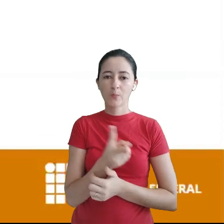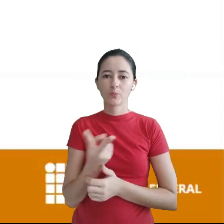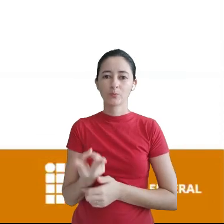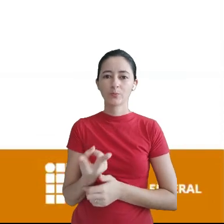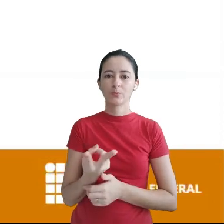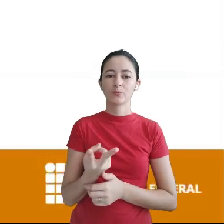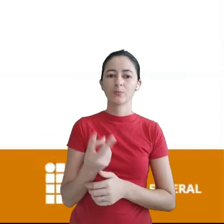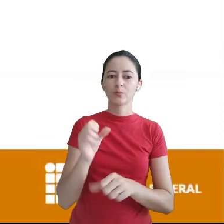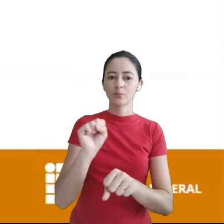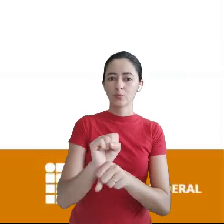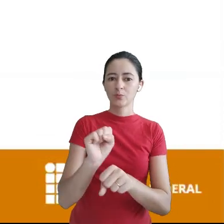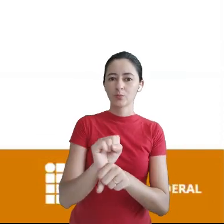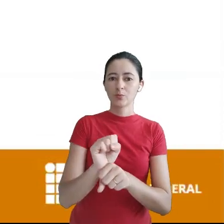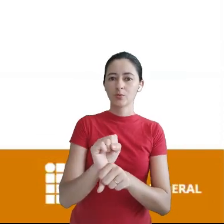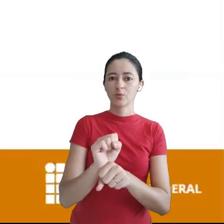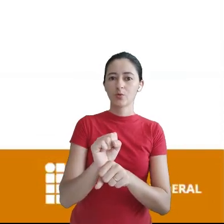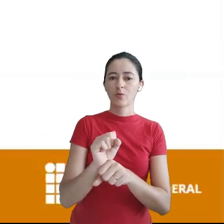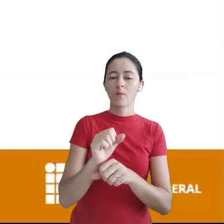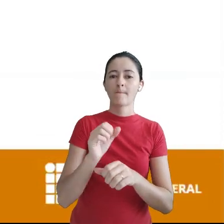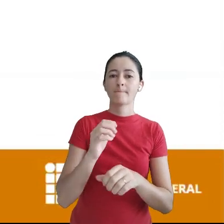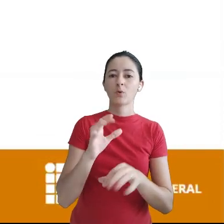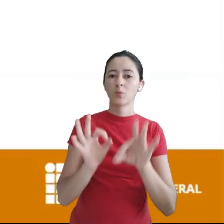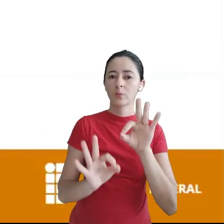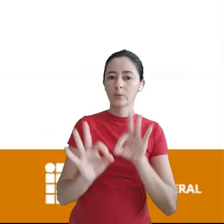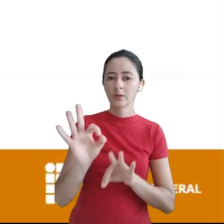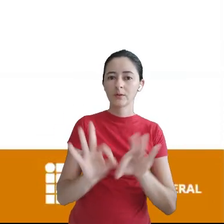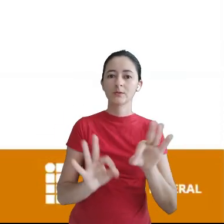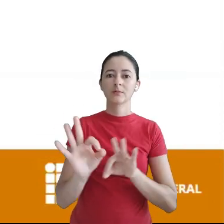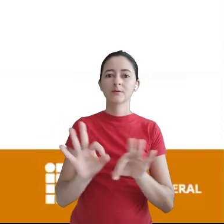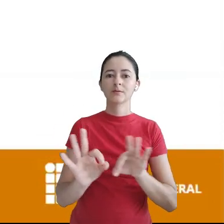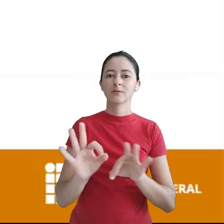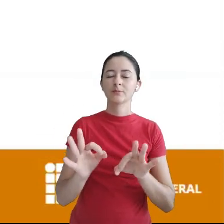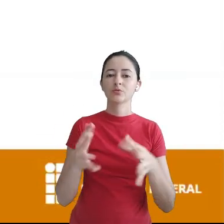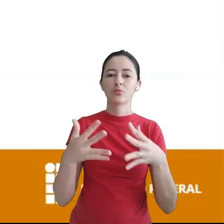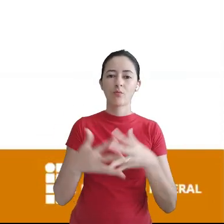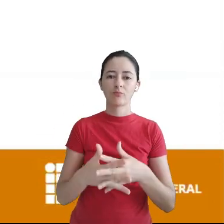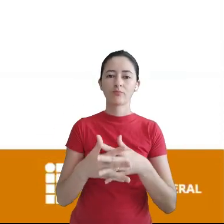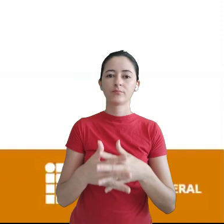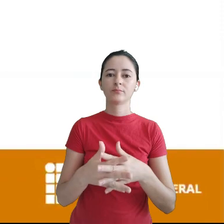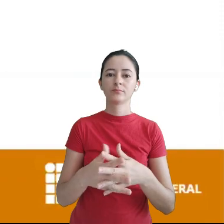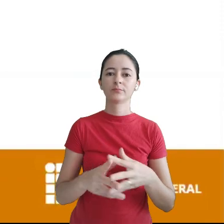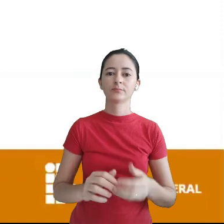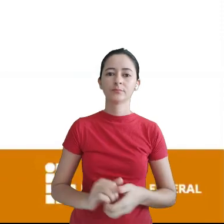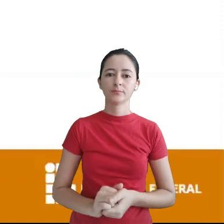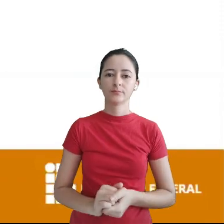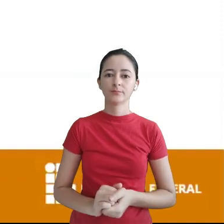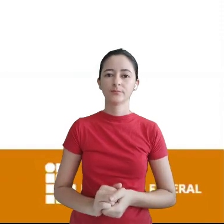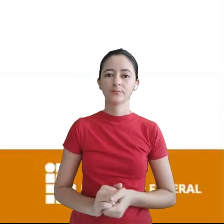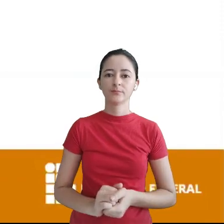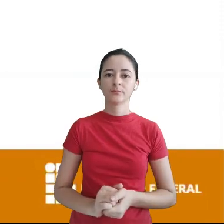inverti esses relacionamentos aqui. Espera aí que eu vou pausar a sala e eu vou arrumar esse diagrama aqui, que está muito zicado.